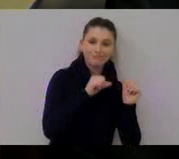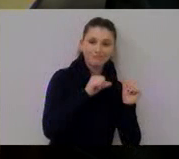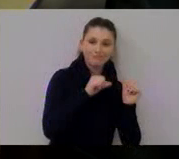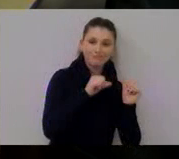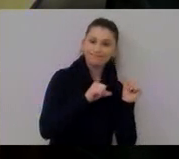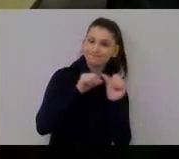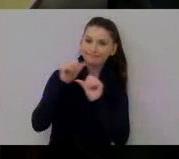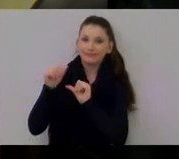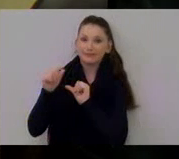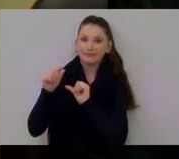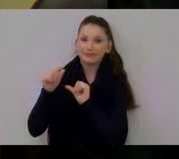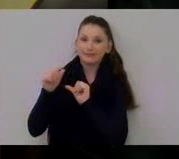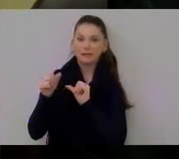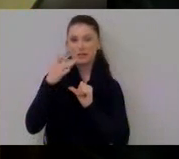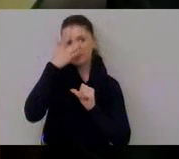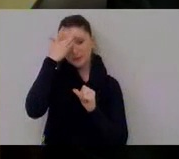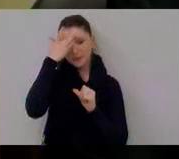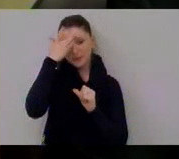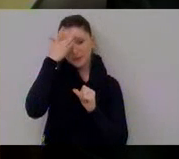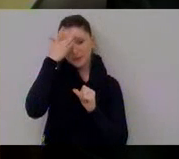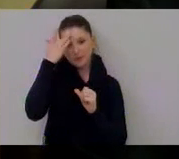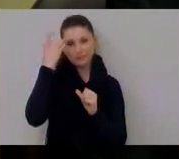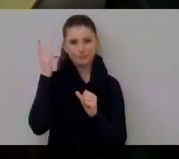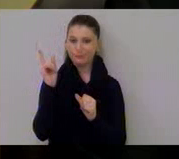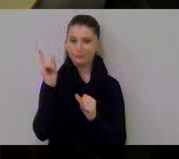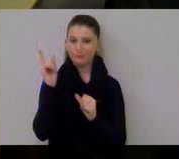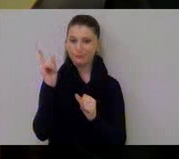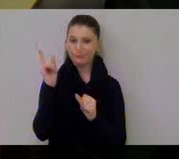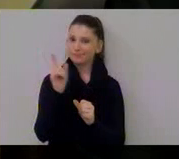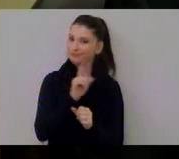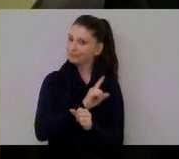assim, a cidade sempre irá